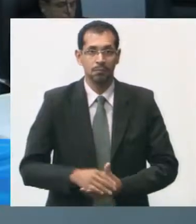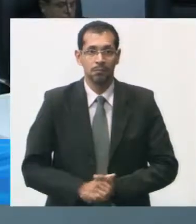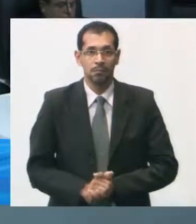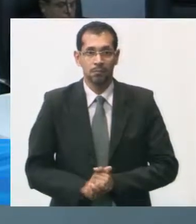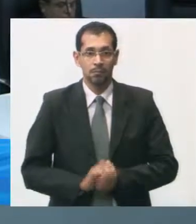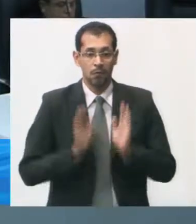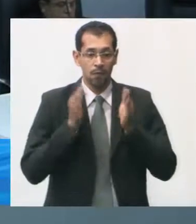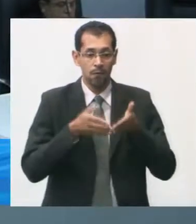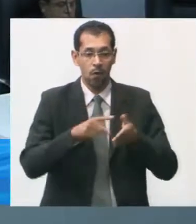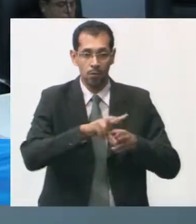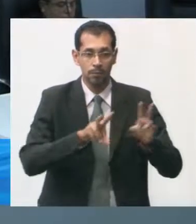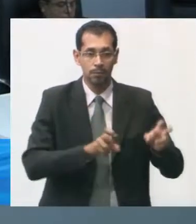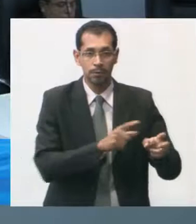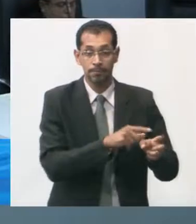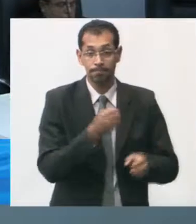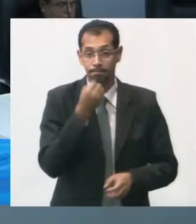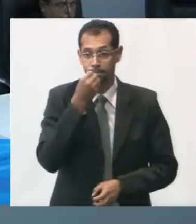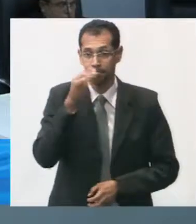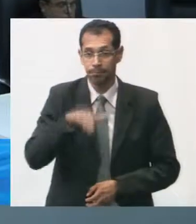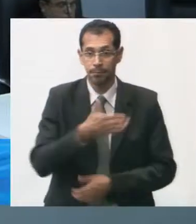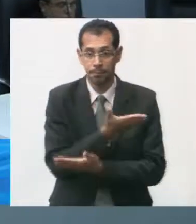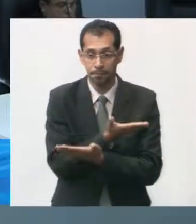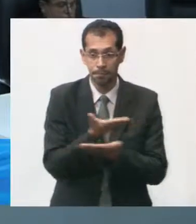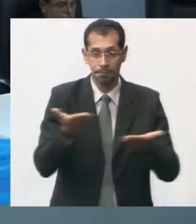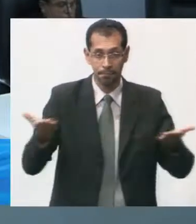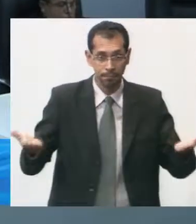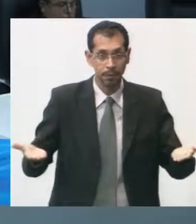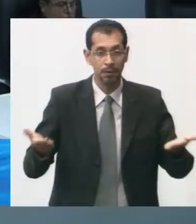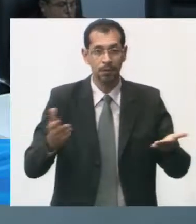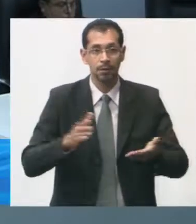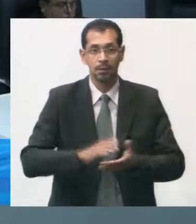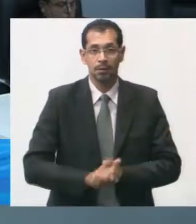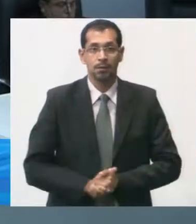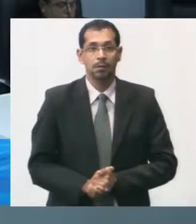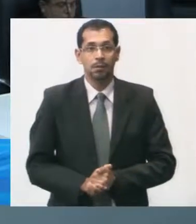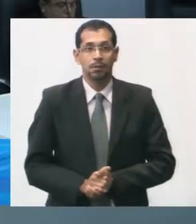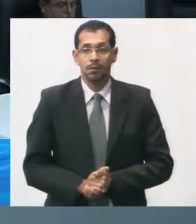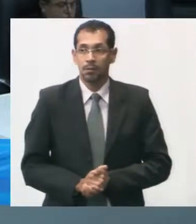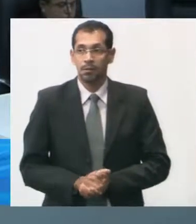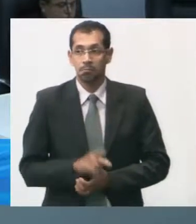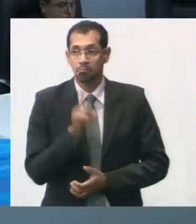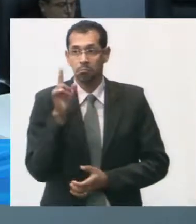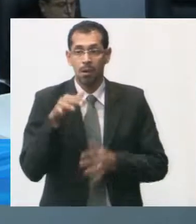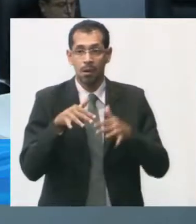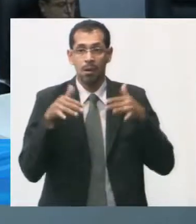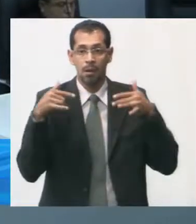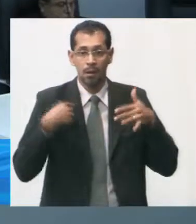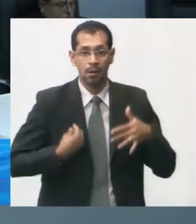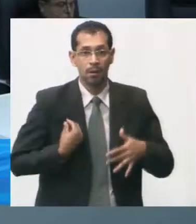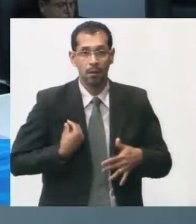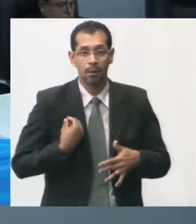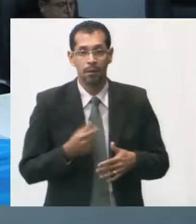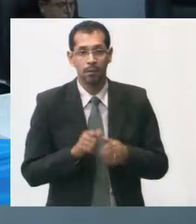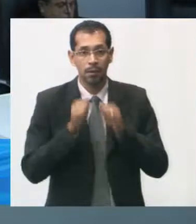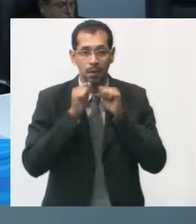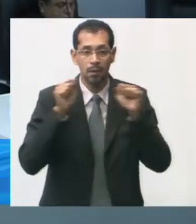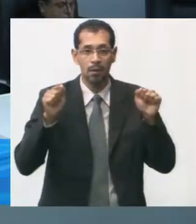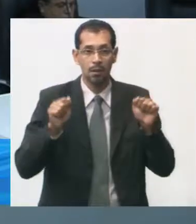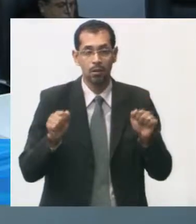Boa tarde, vereadores e vereadoras, servidores, assessores, pessoal que se encontra na galeria, aquele que nos visualiza pelas redes